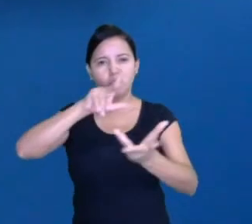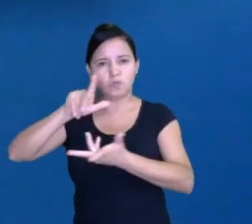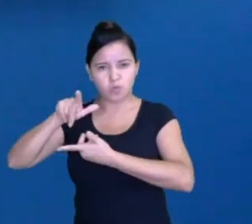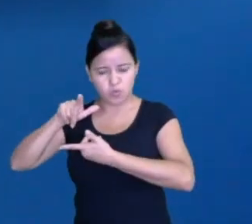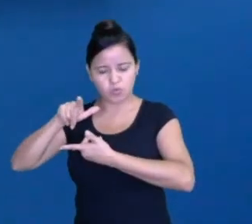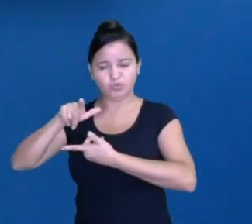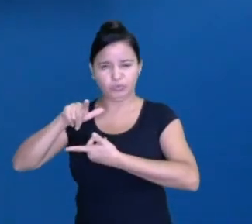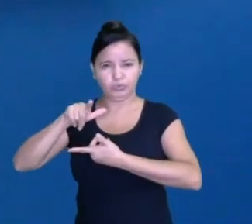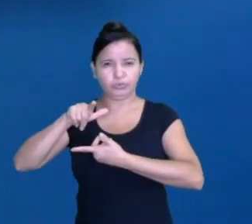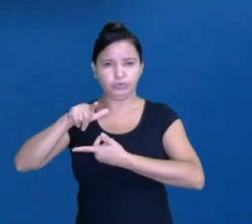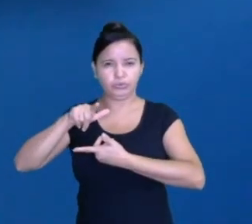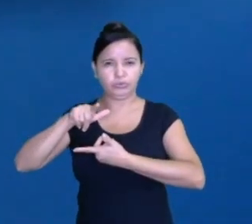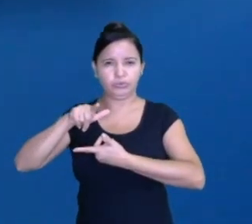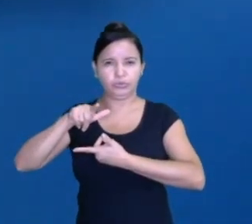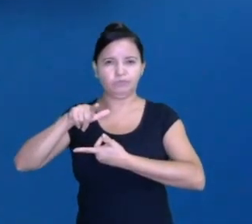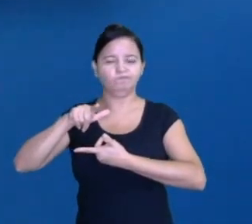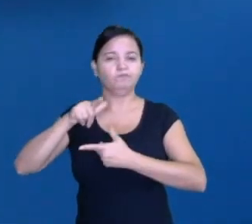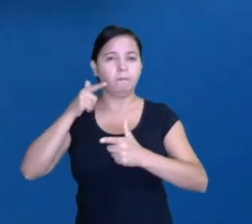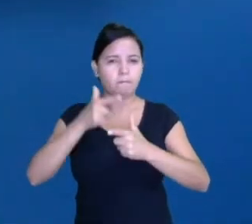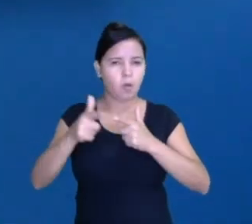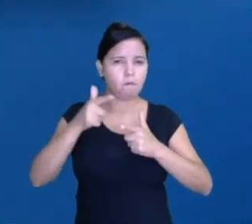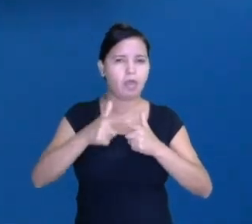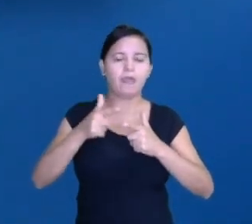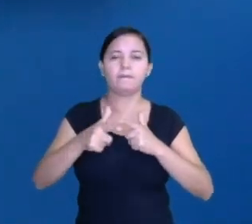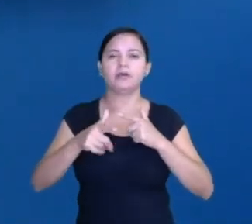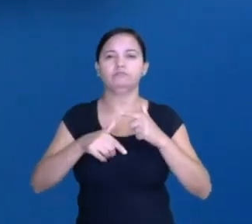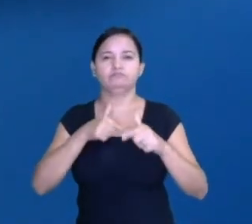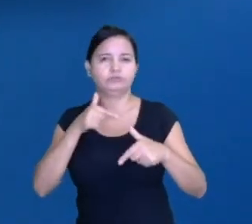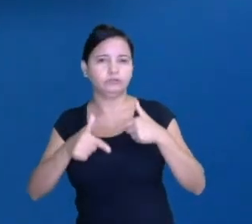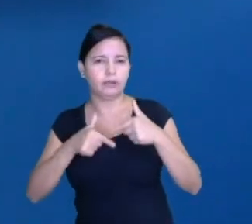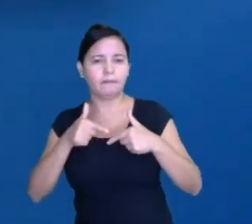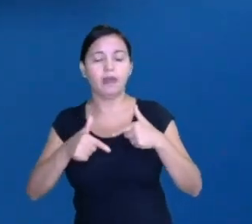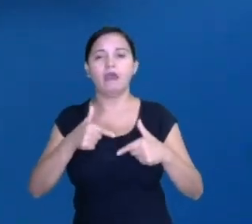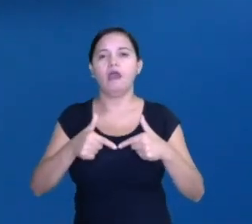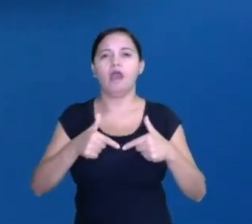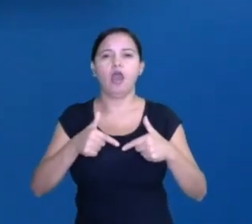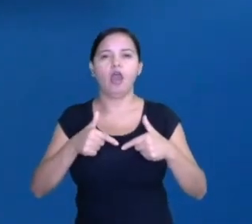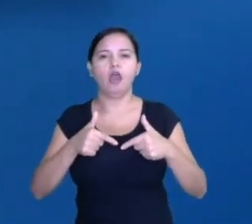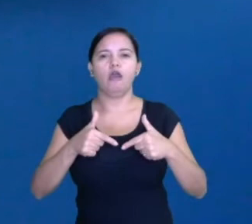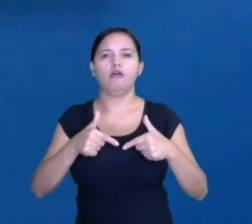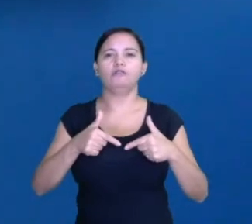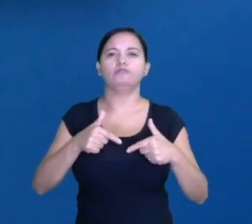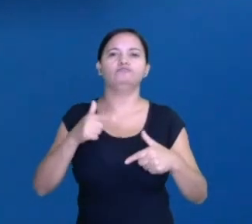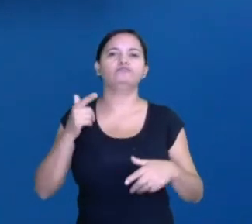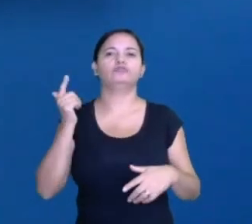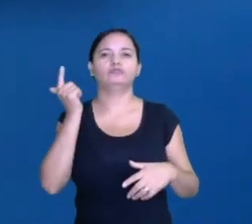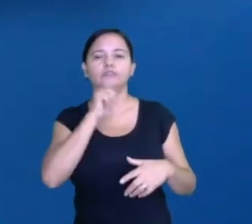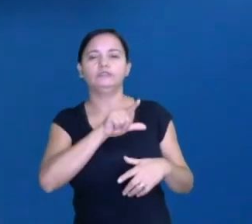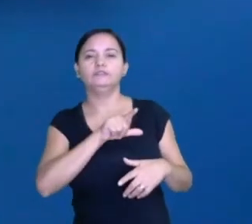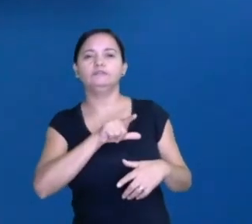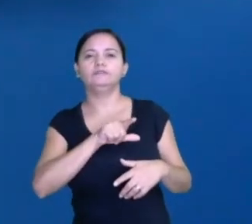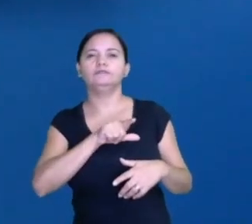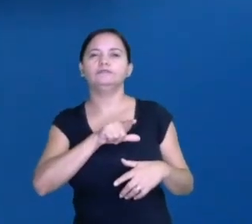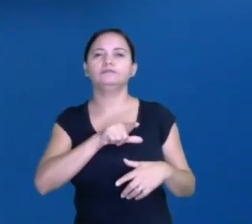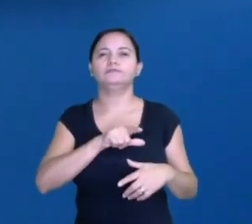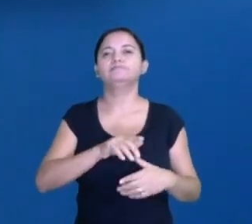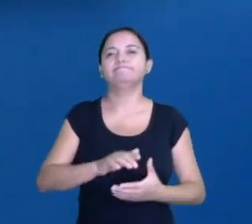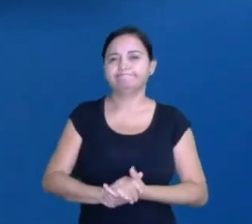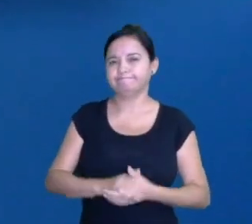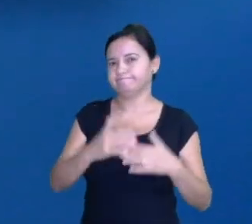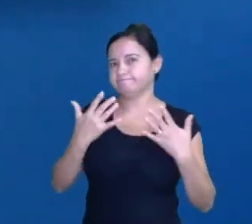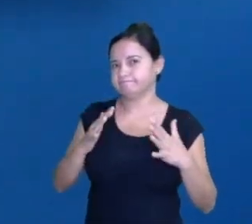só desse mercado de trabalho, mas também do mundo do trabalho, desse trabalho de forma antológica, é algo